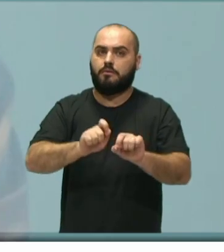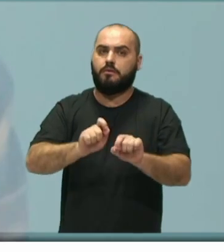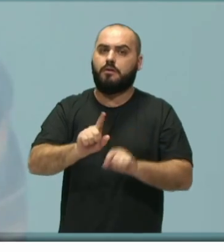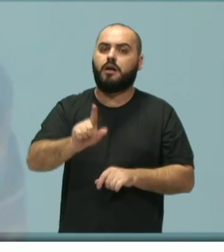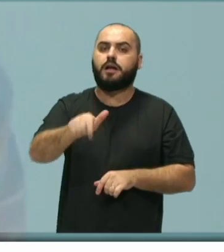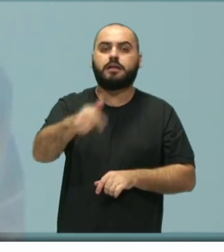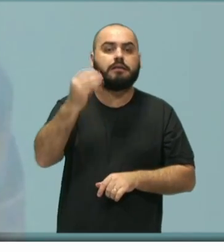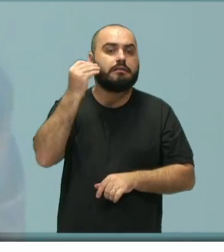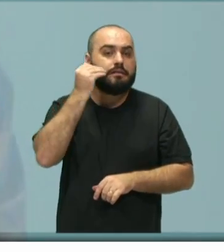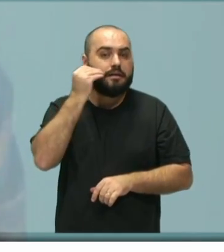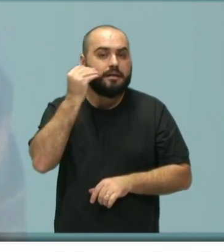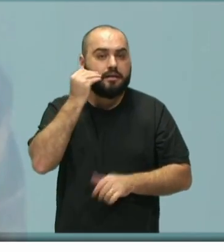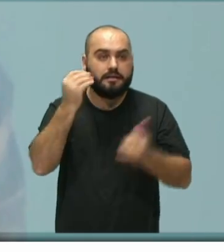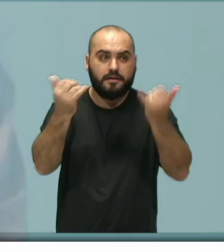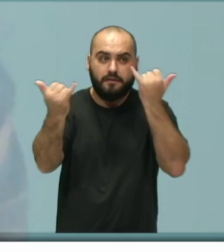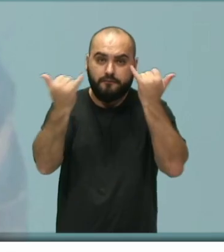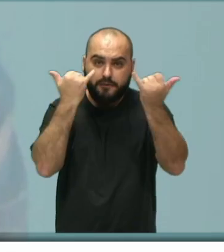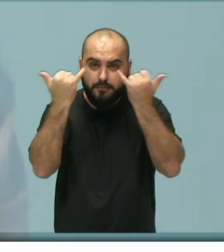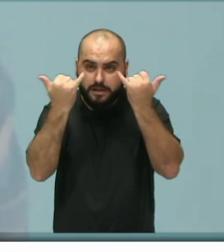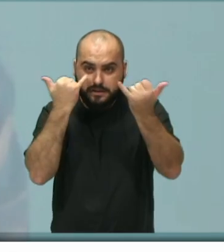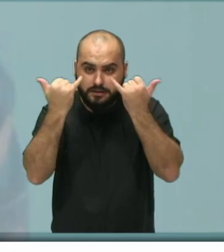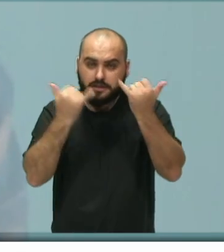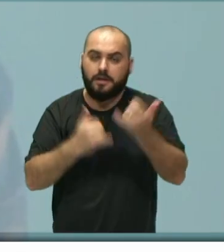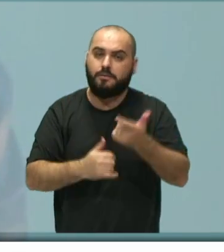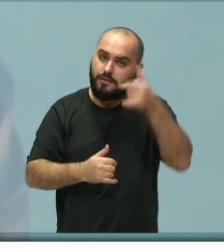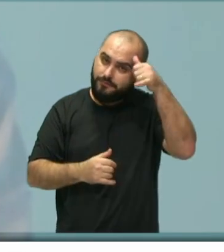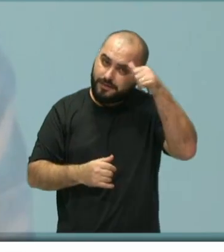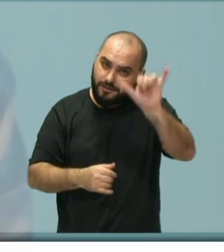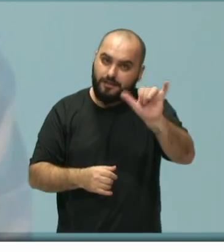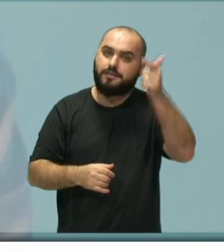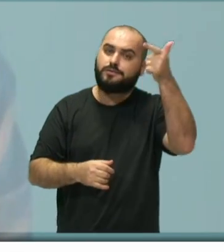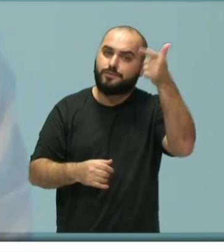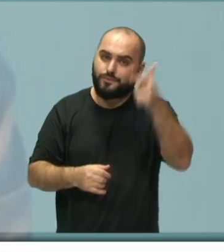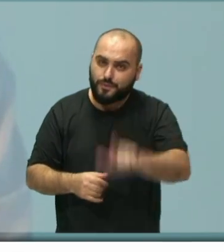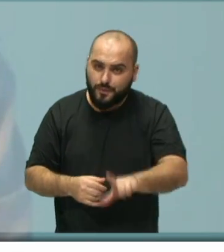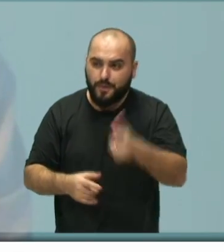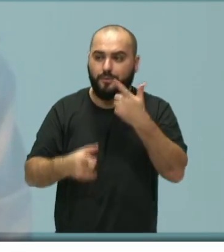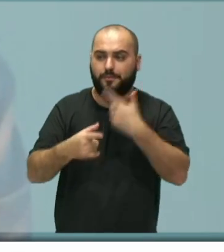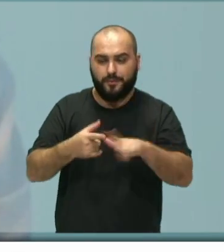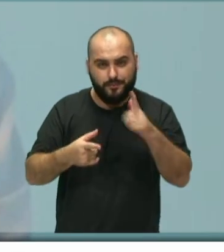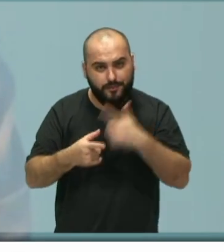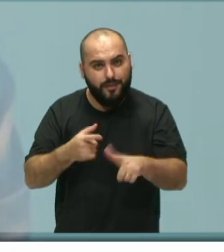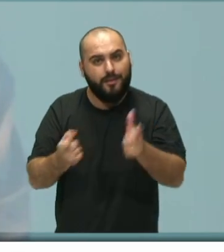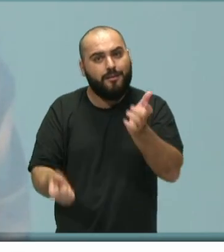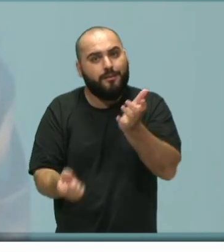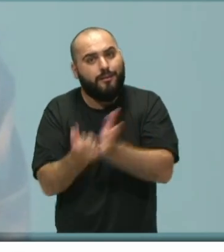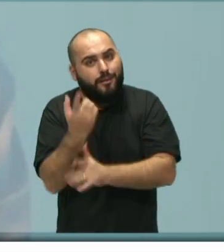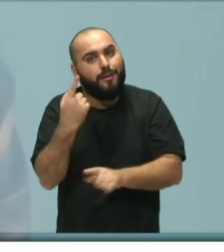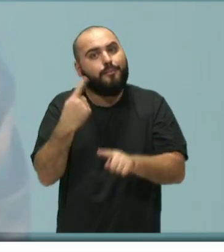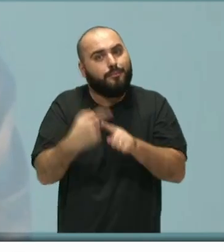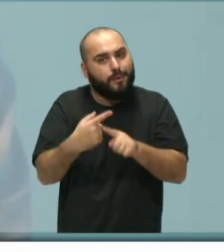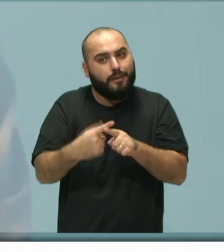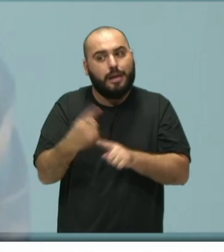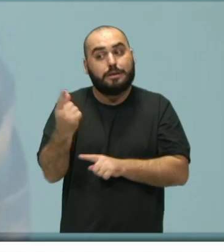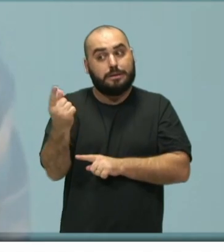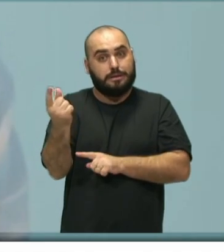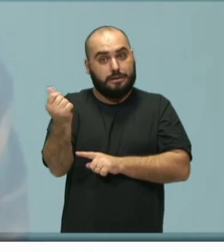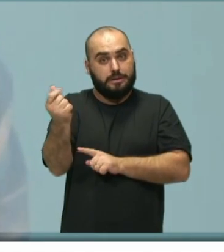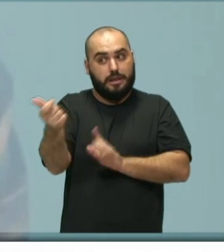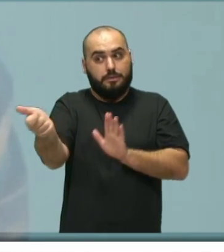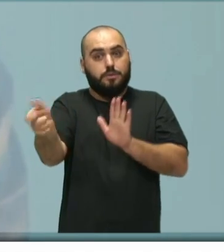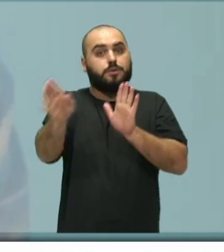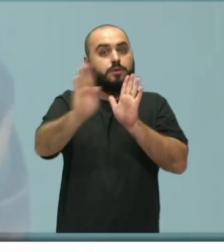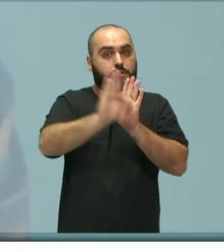buscar informações para não repetir frases, né, equivocadas, porque são verbas que já